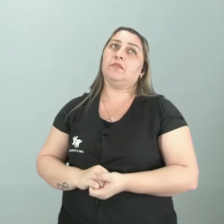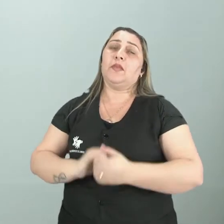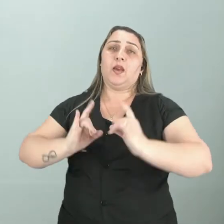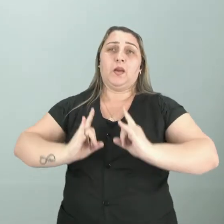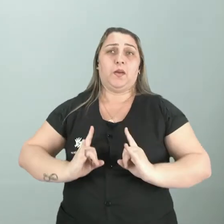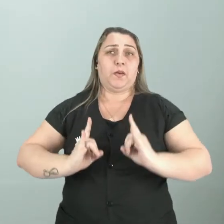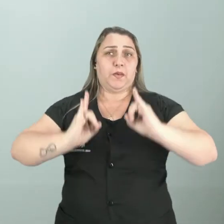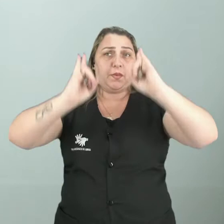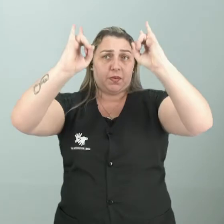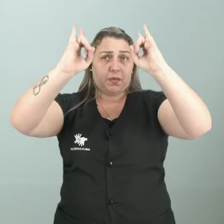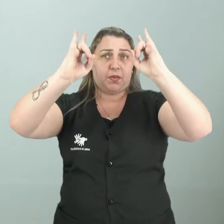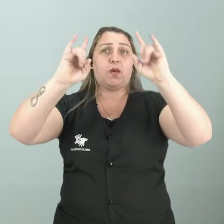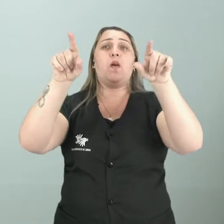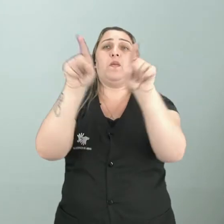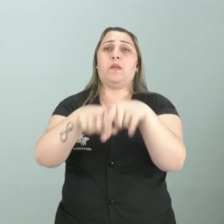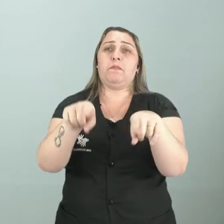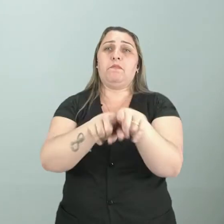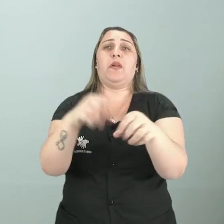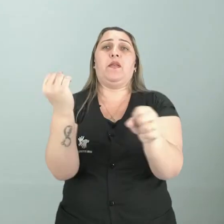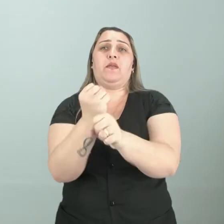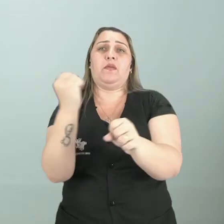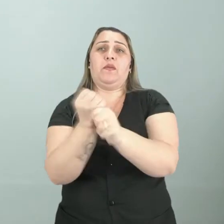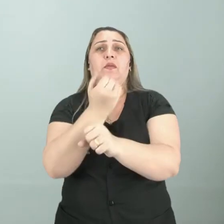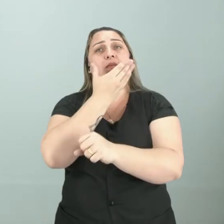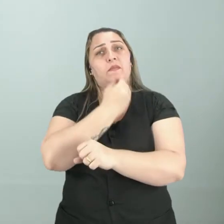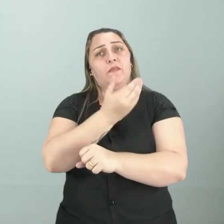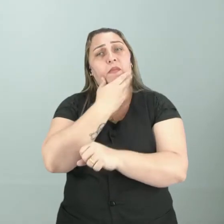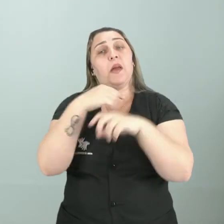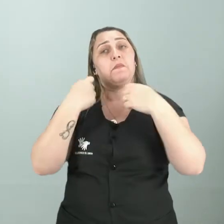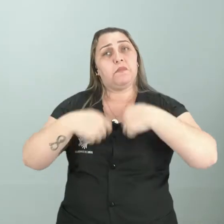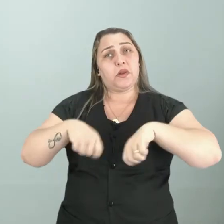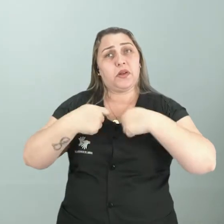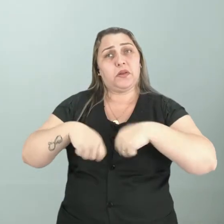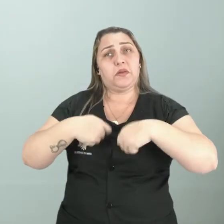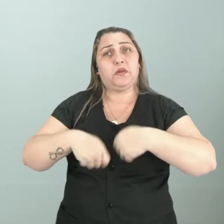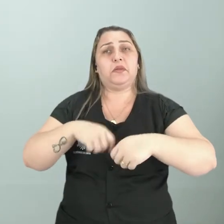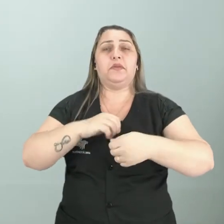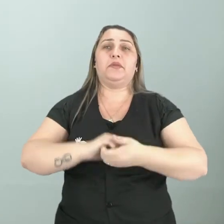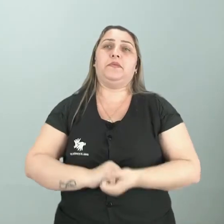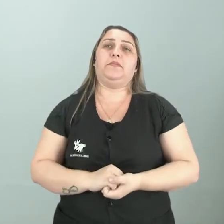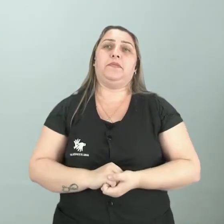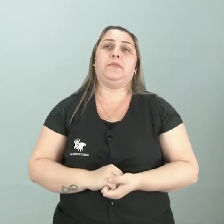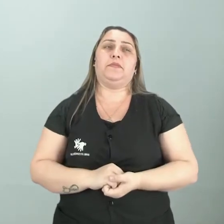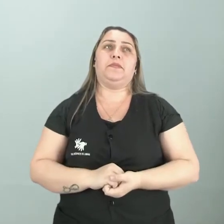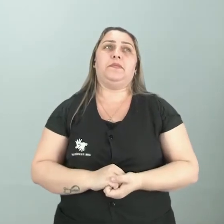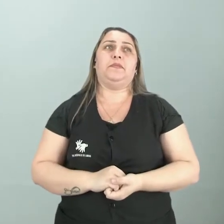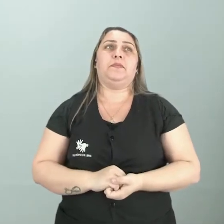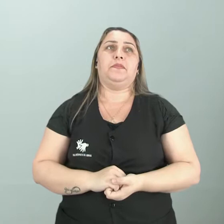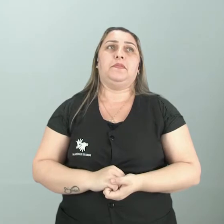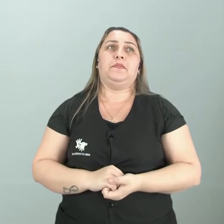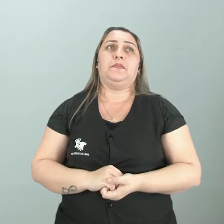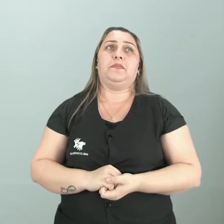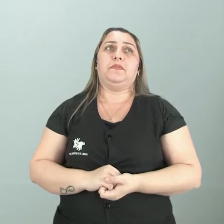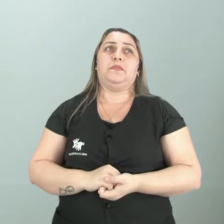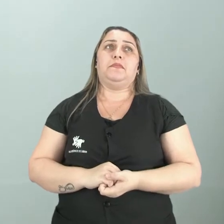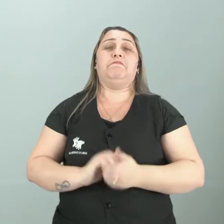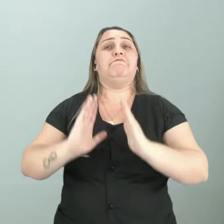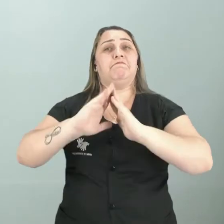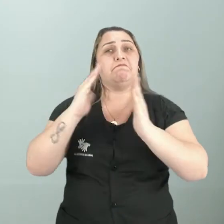os prédios, que o homem sentiu necessidade de construir. Temos